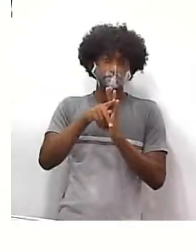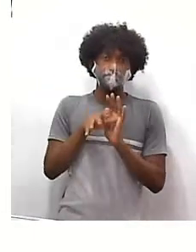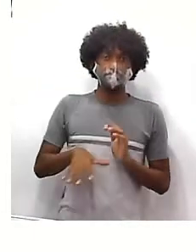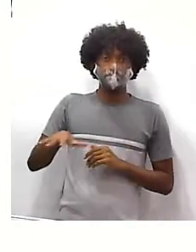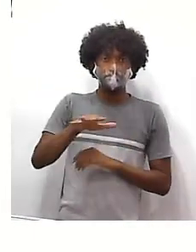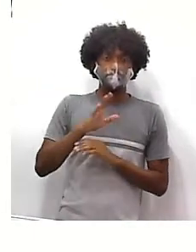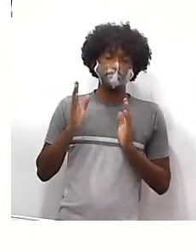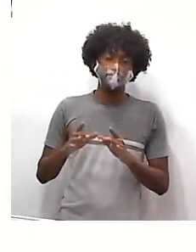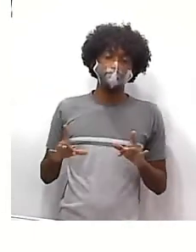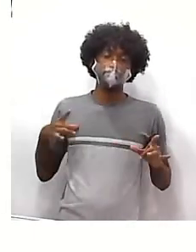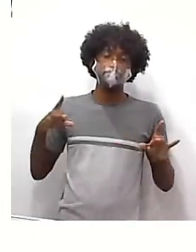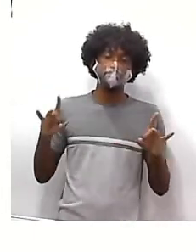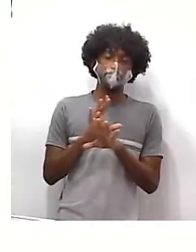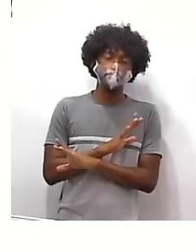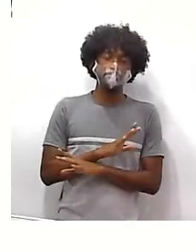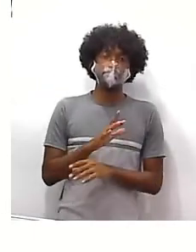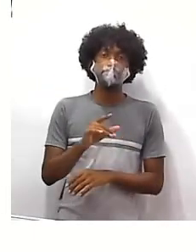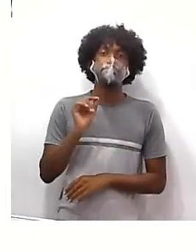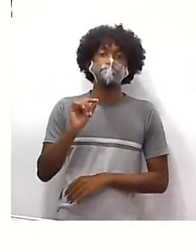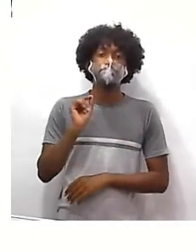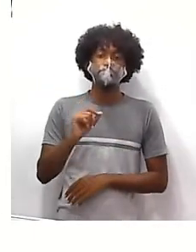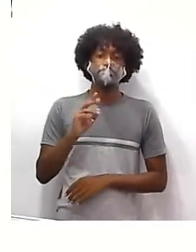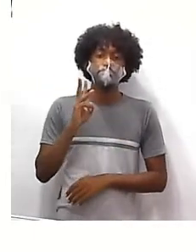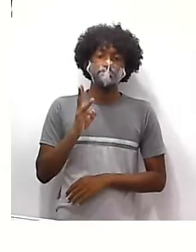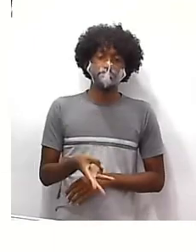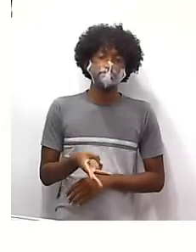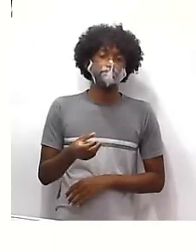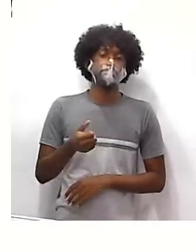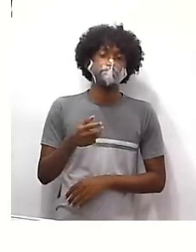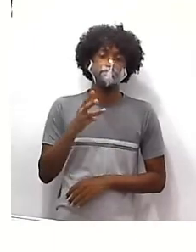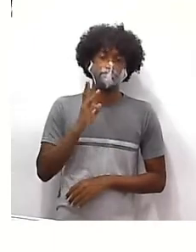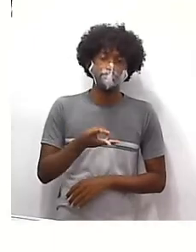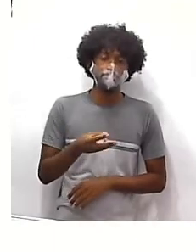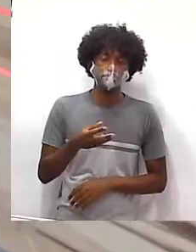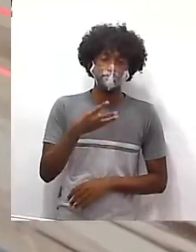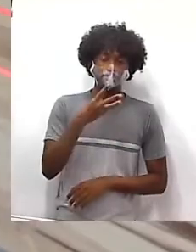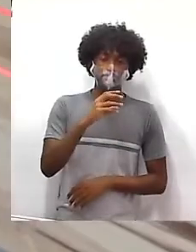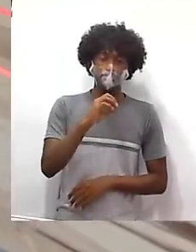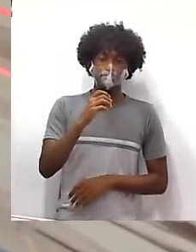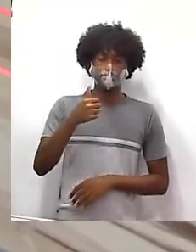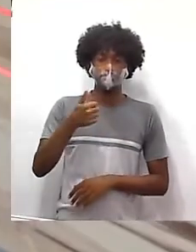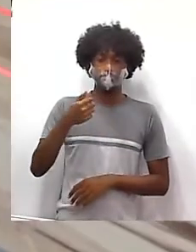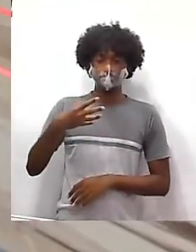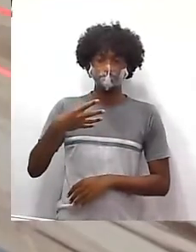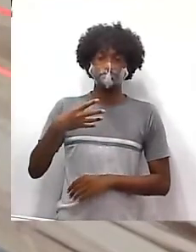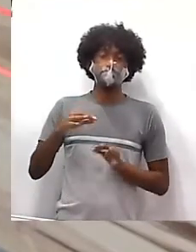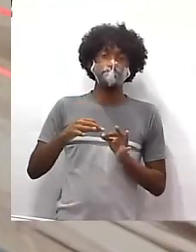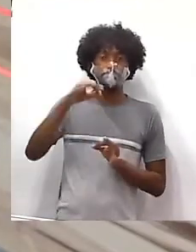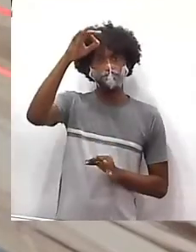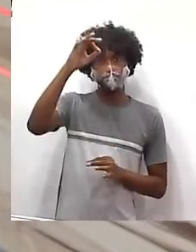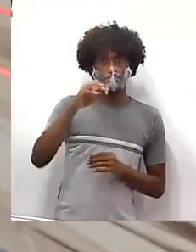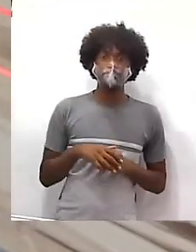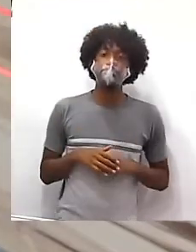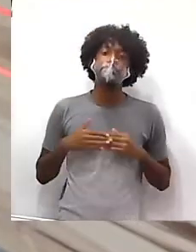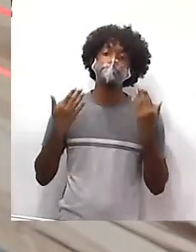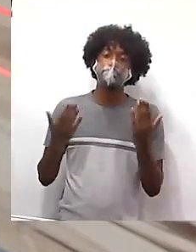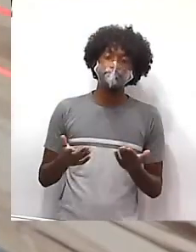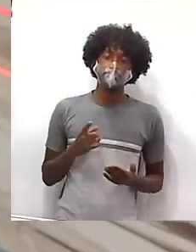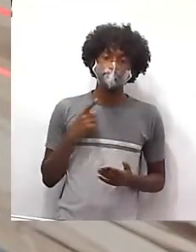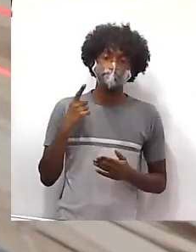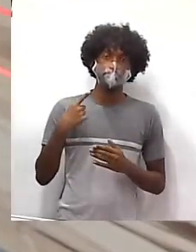de 3.014 metros. Então, quando a gente fala muito do clima, a gente vê que na Amazonas ele tem um clima muito...